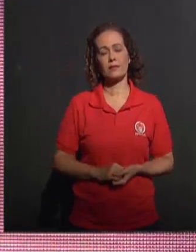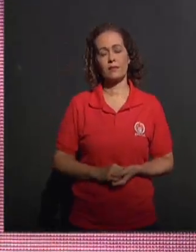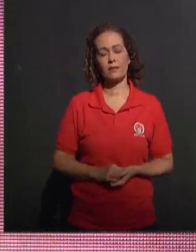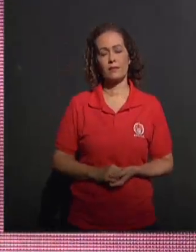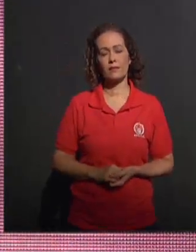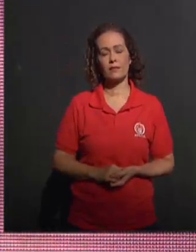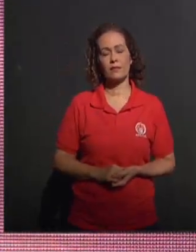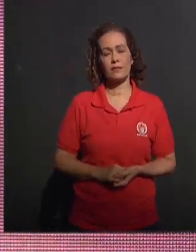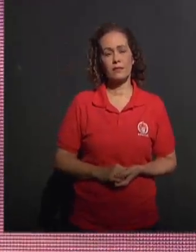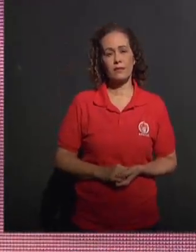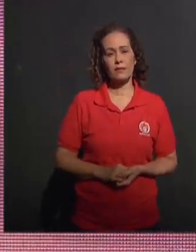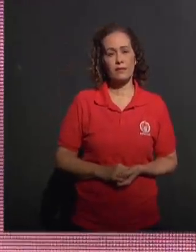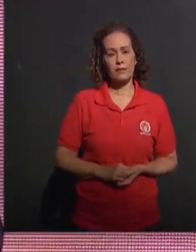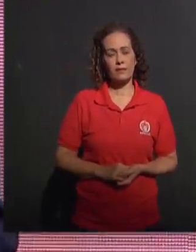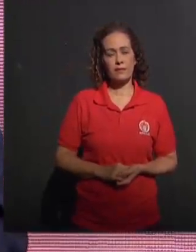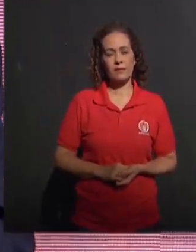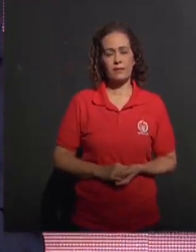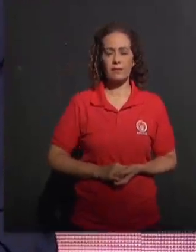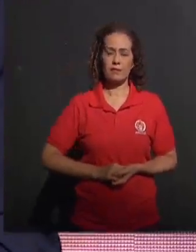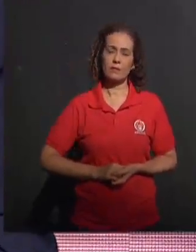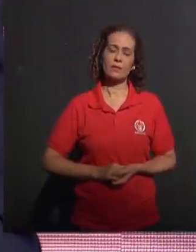O Senhor não é